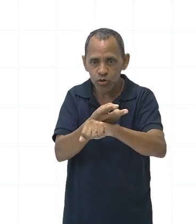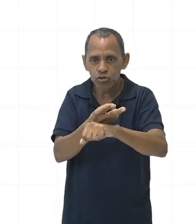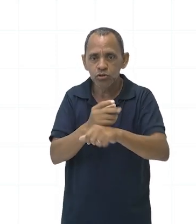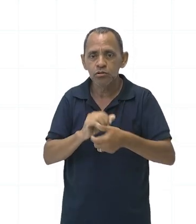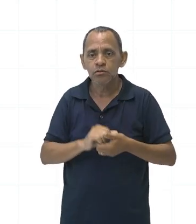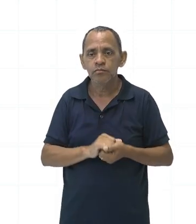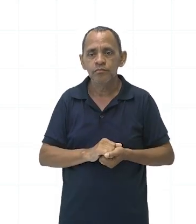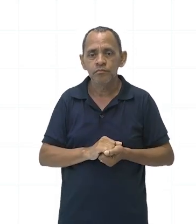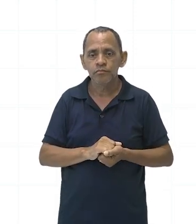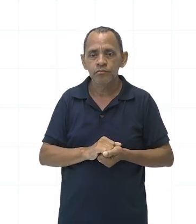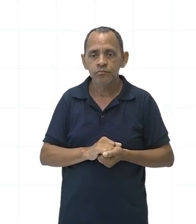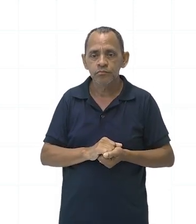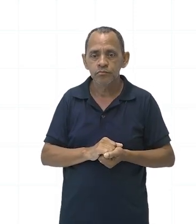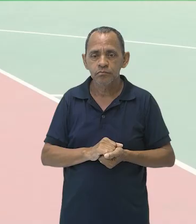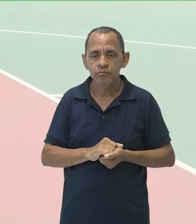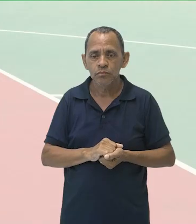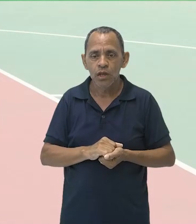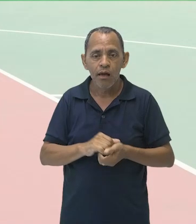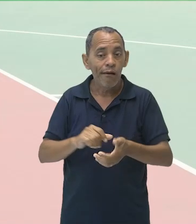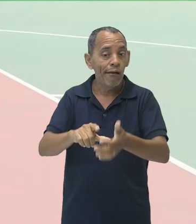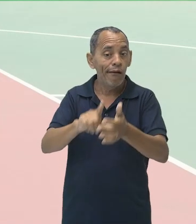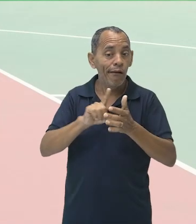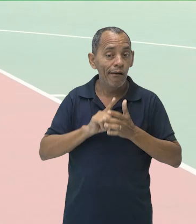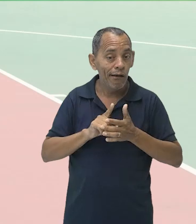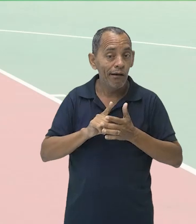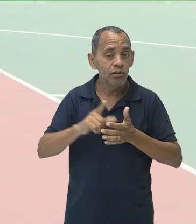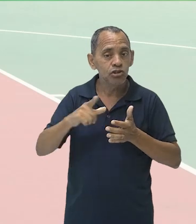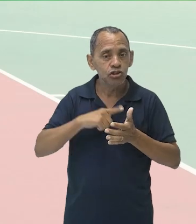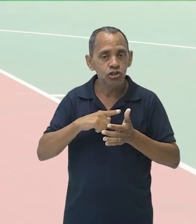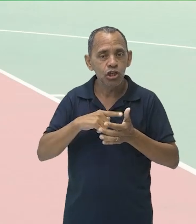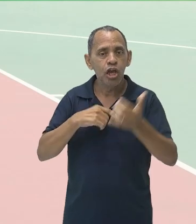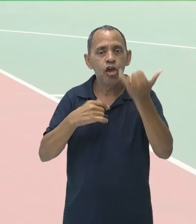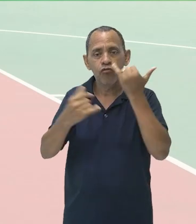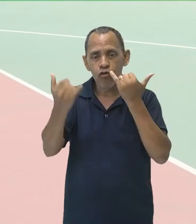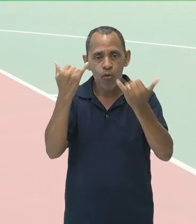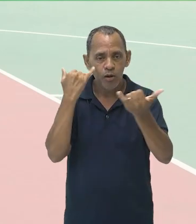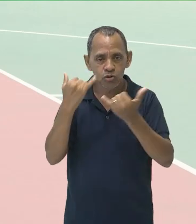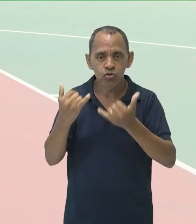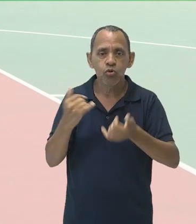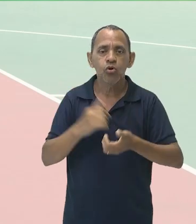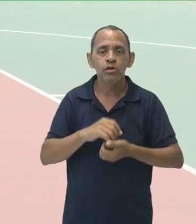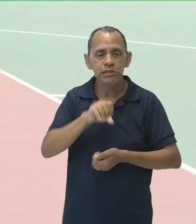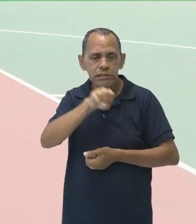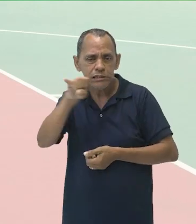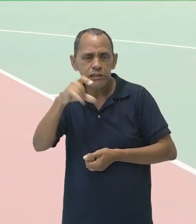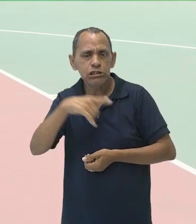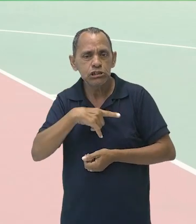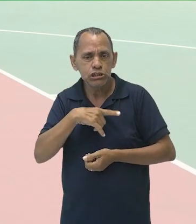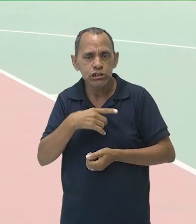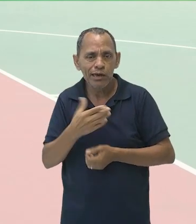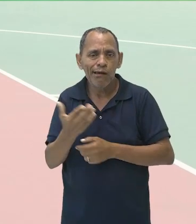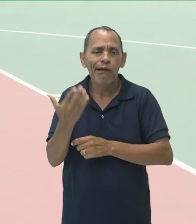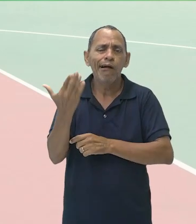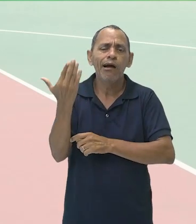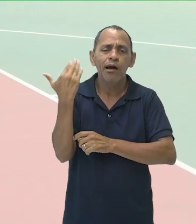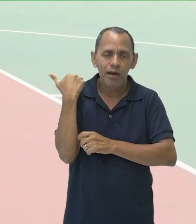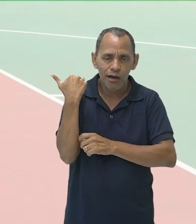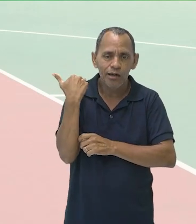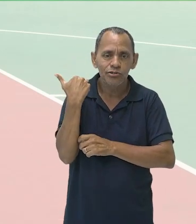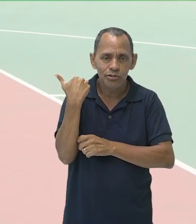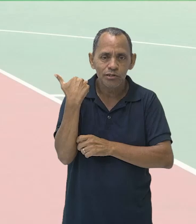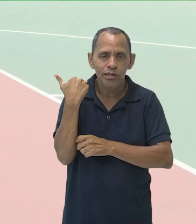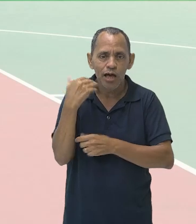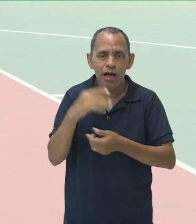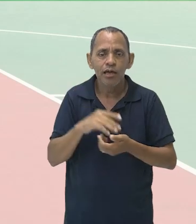mas antes de eu saber de todas essas informações, normalmente quando eu tinha aqui um ferimento no braço ou na perna, eu ia direto